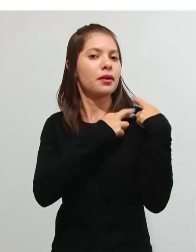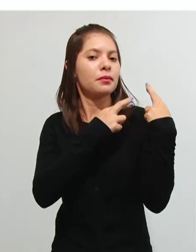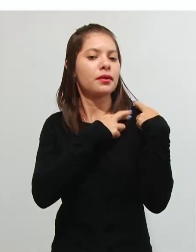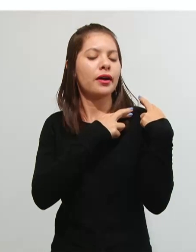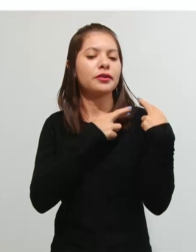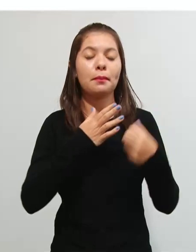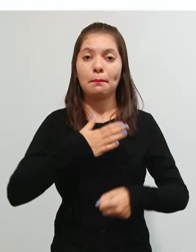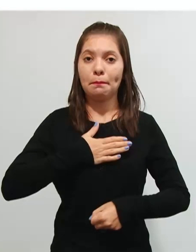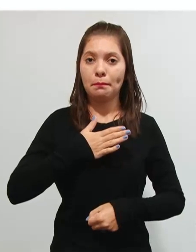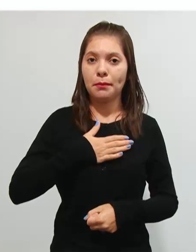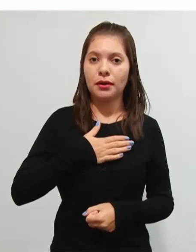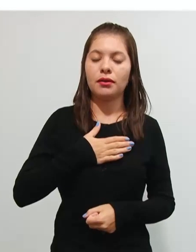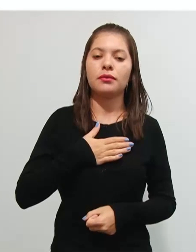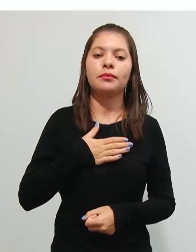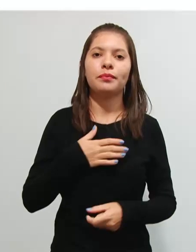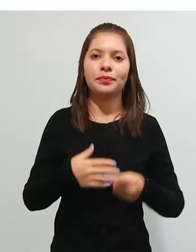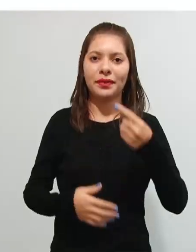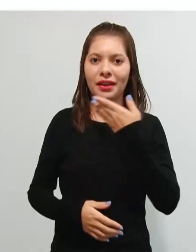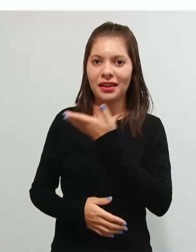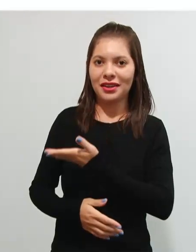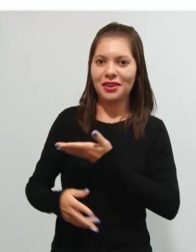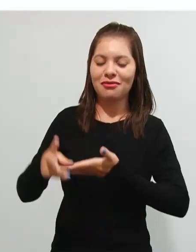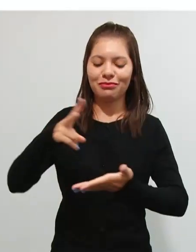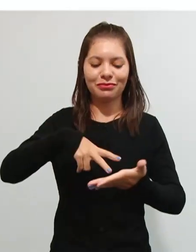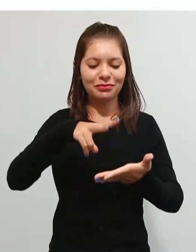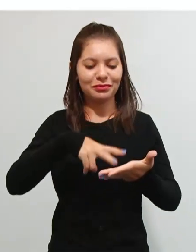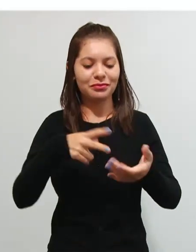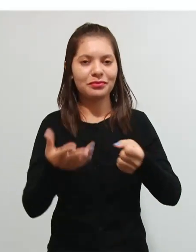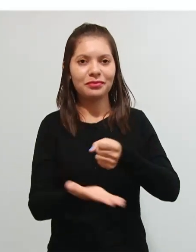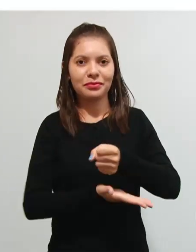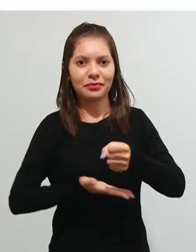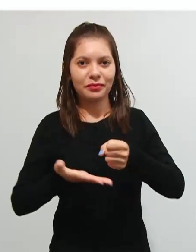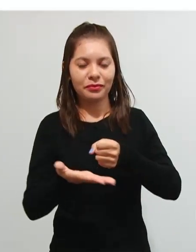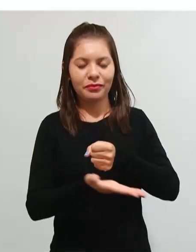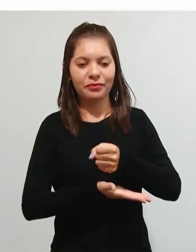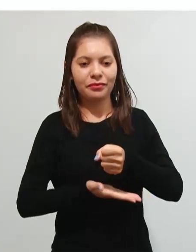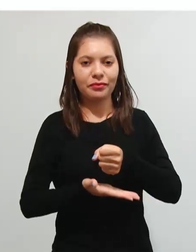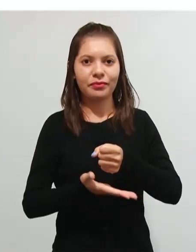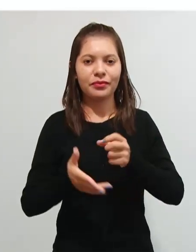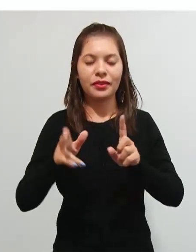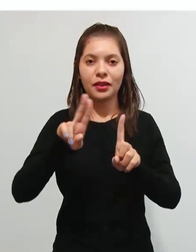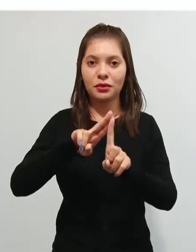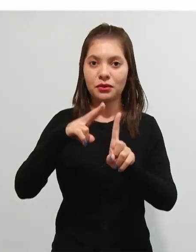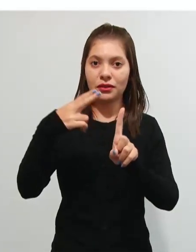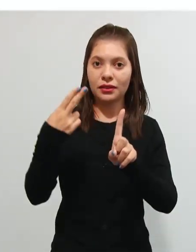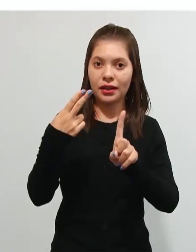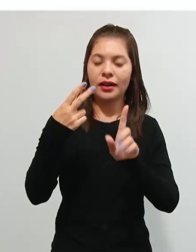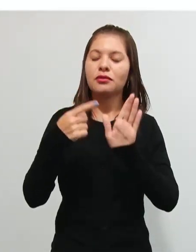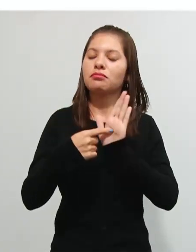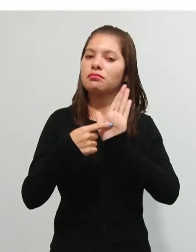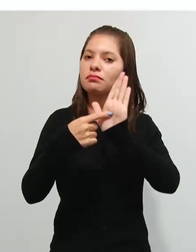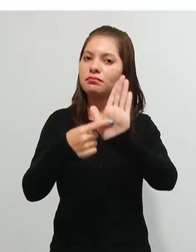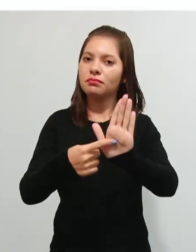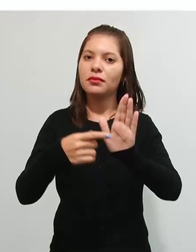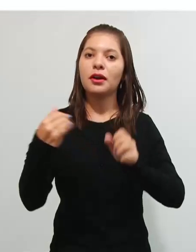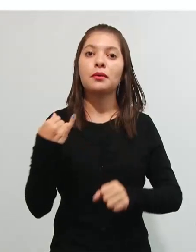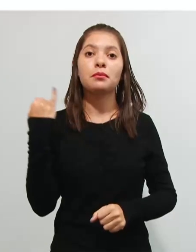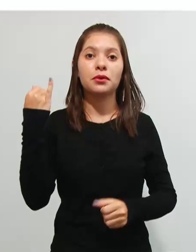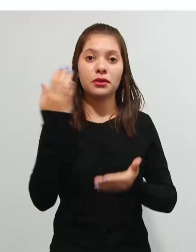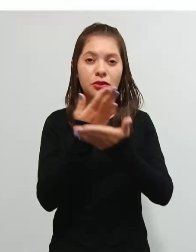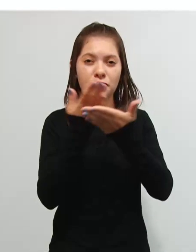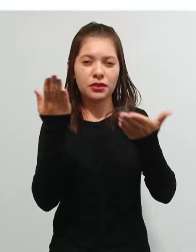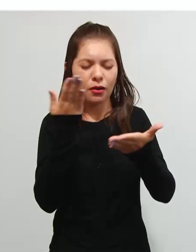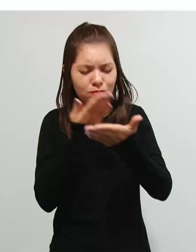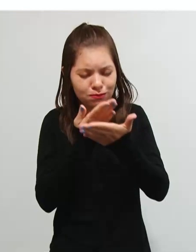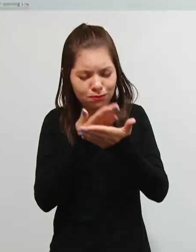faz. Então, aqui nós temos algumas leituras básicas. Em todas as unidades eu tenho destacado a importância de vocês